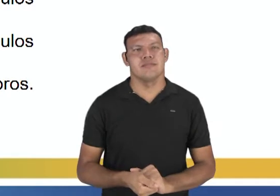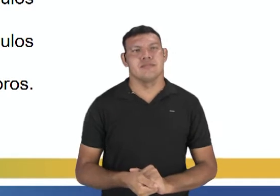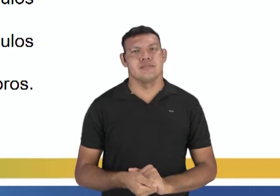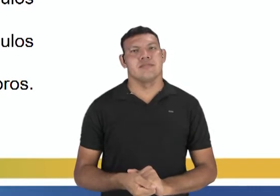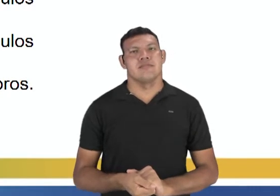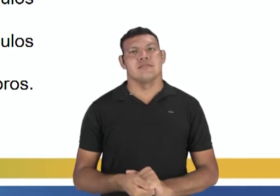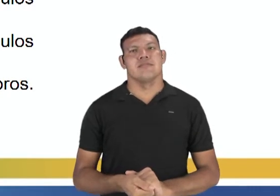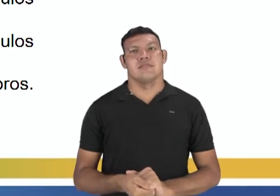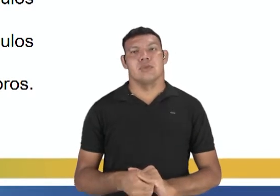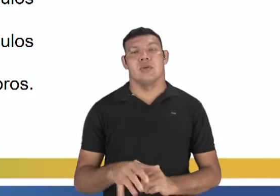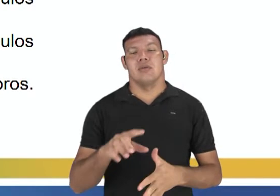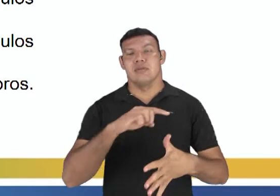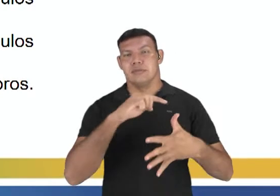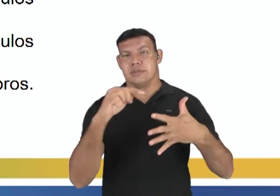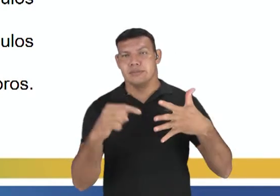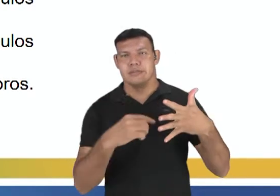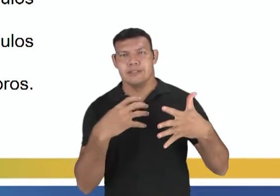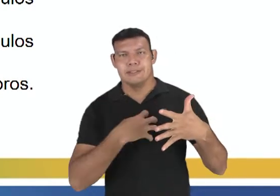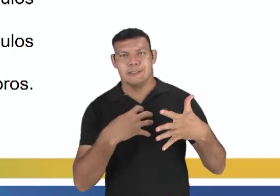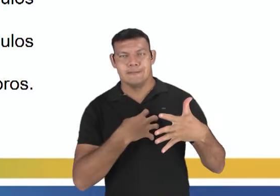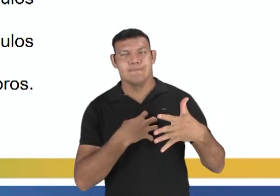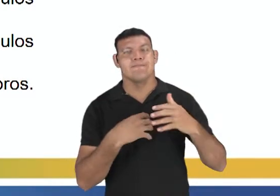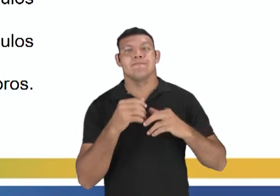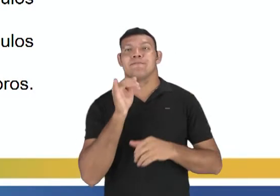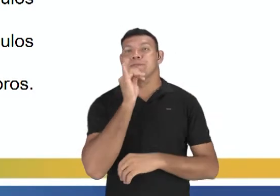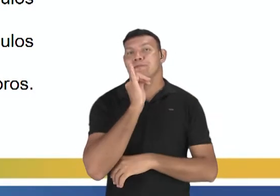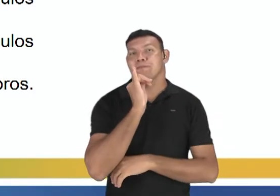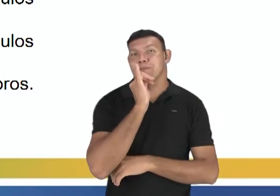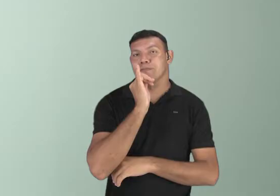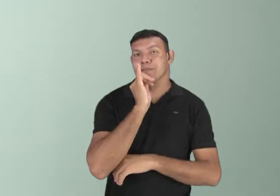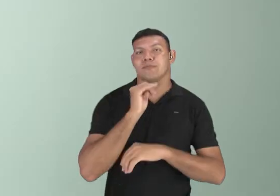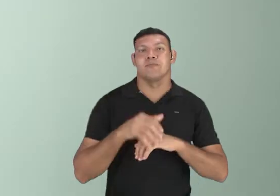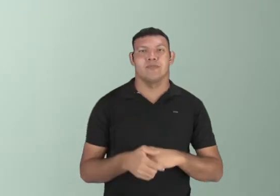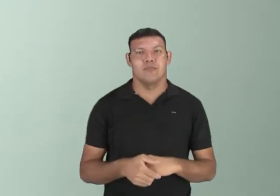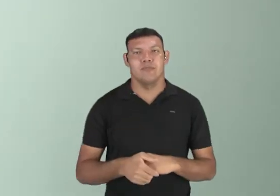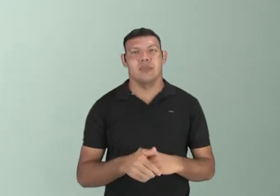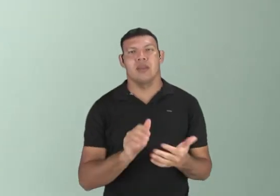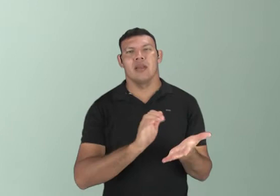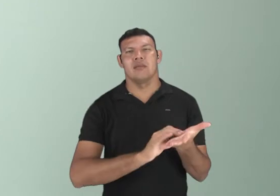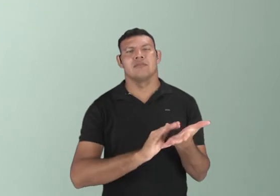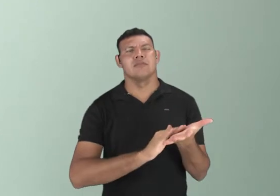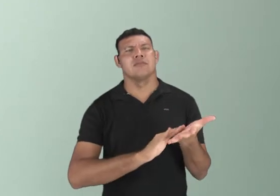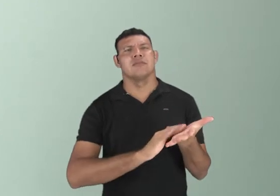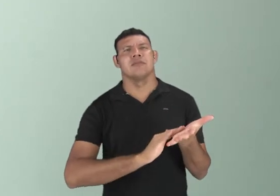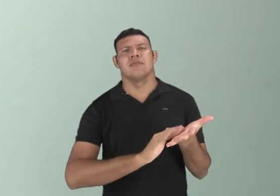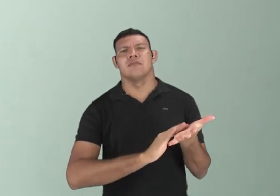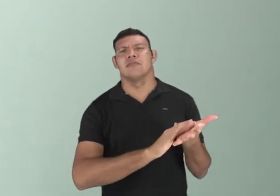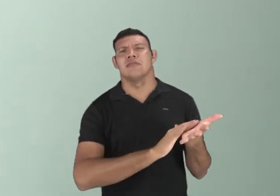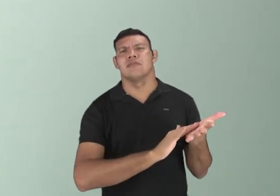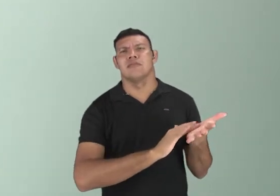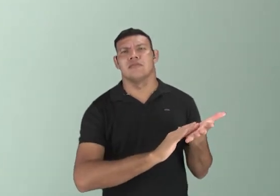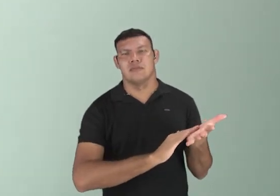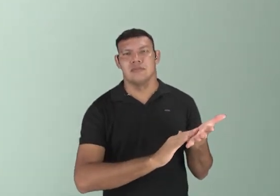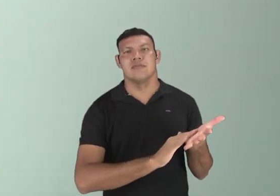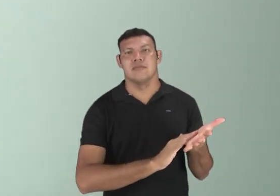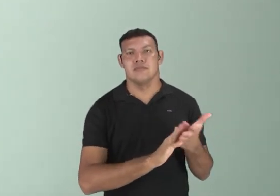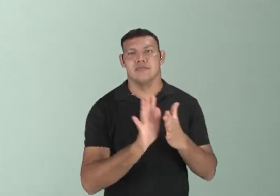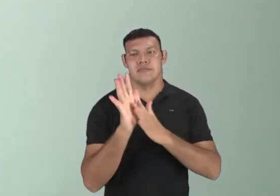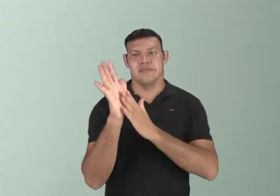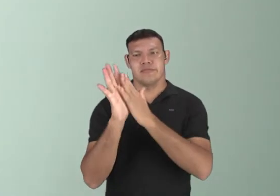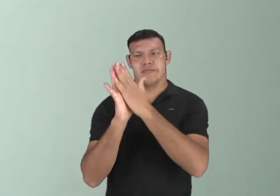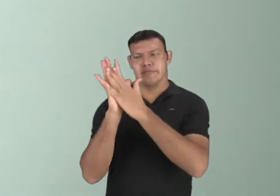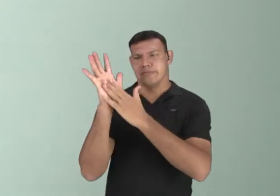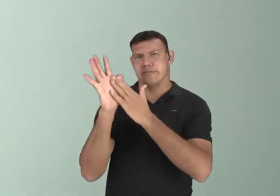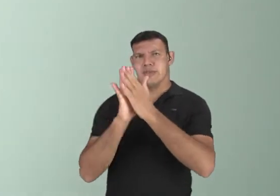dos sentidos, ok? Então, por exemplo, no sentido do tato, esses receptores estão localizados na nossa